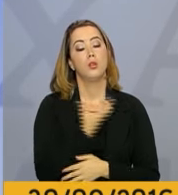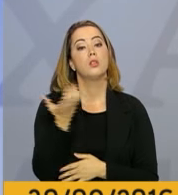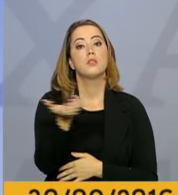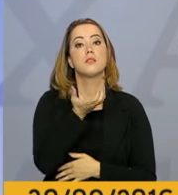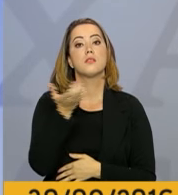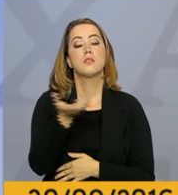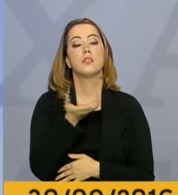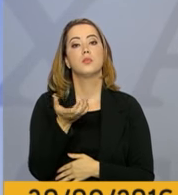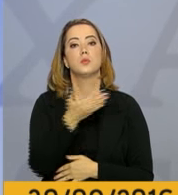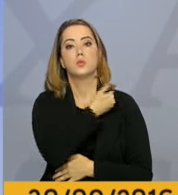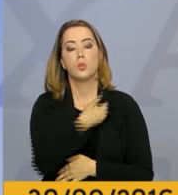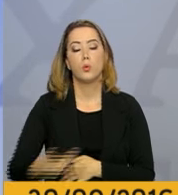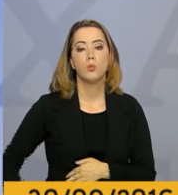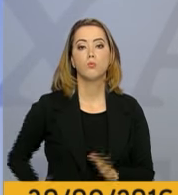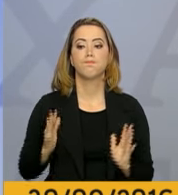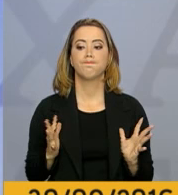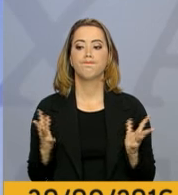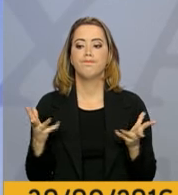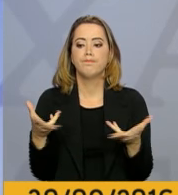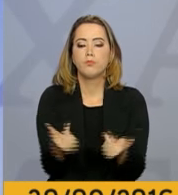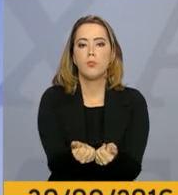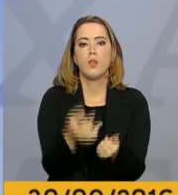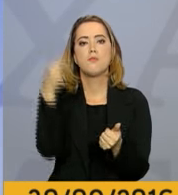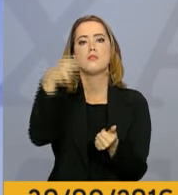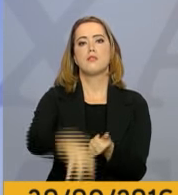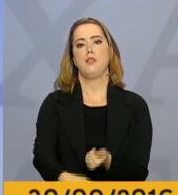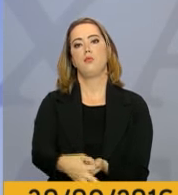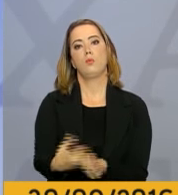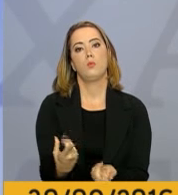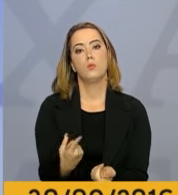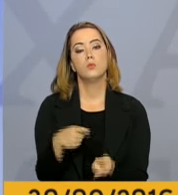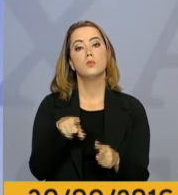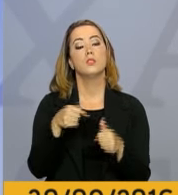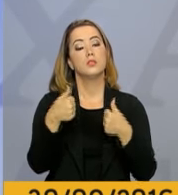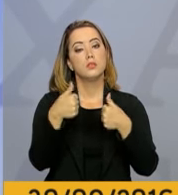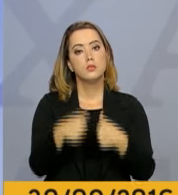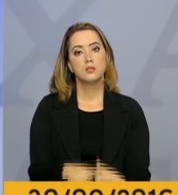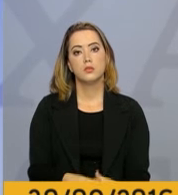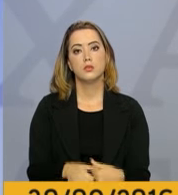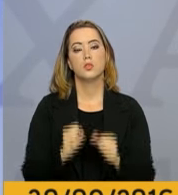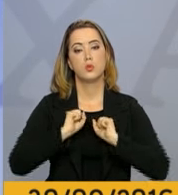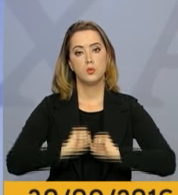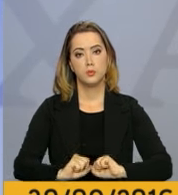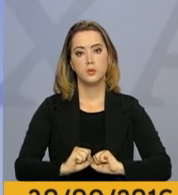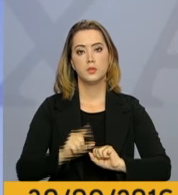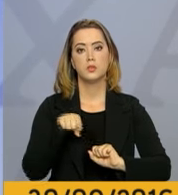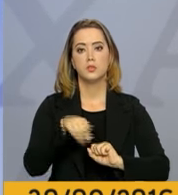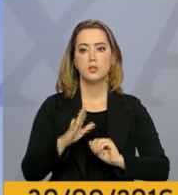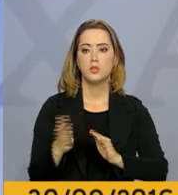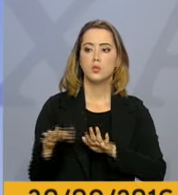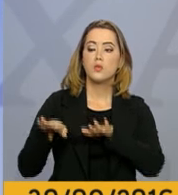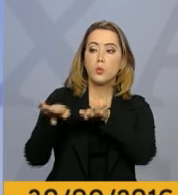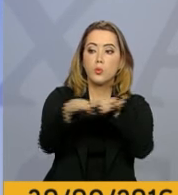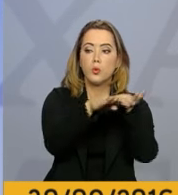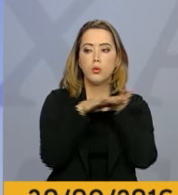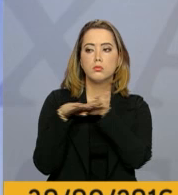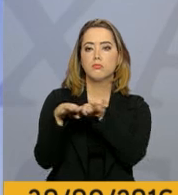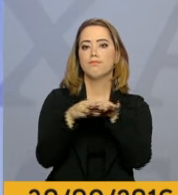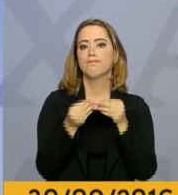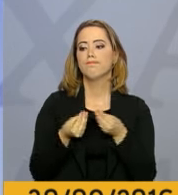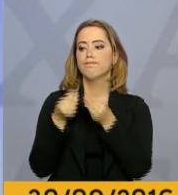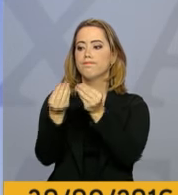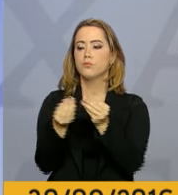Estado eficiente, adequado, que seja capaz de garantir igualdade